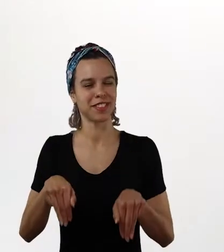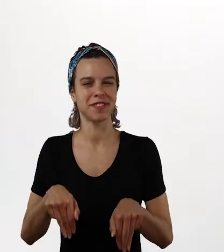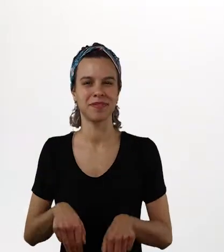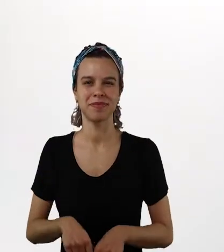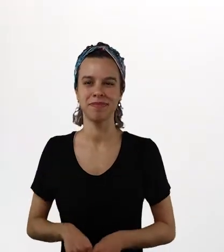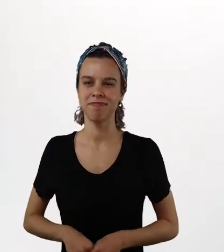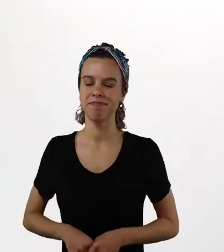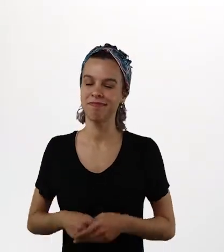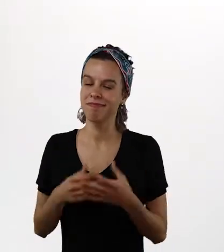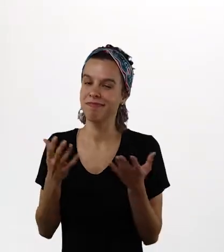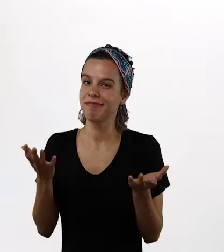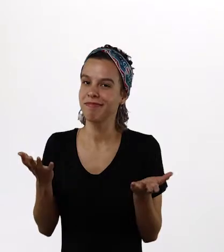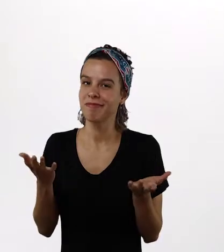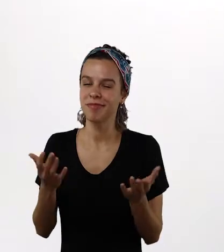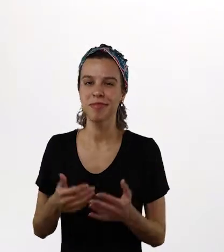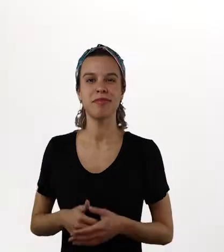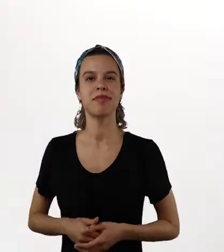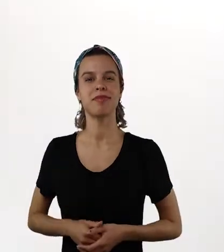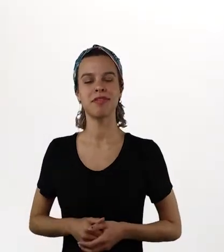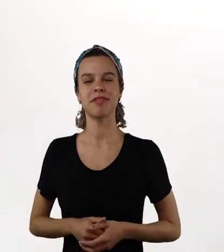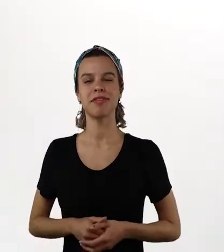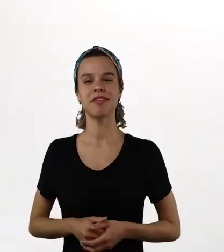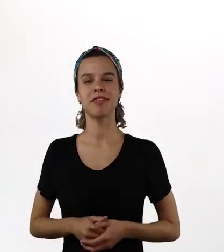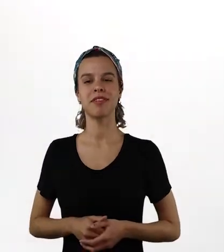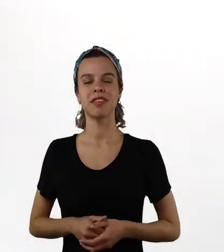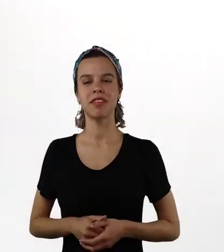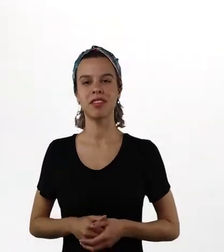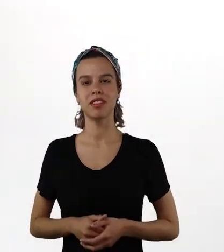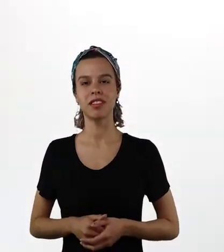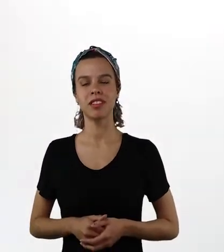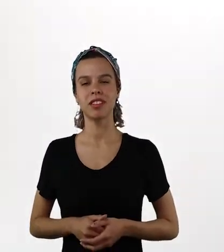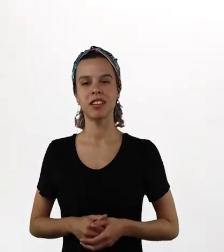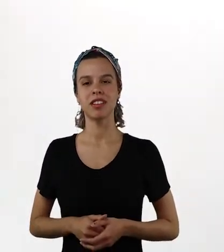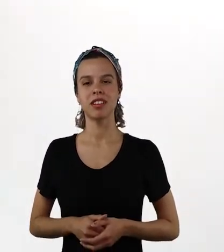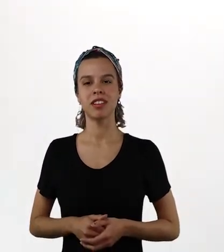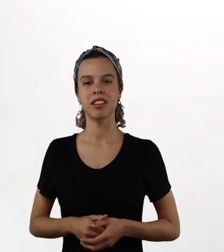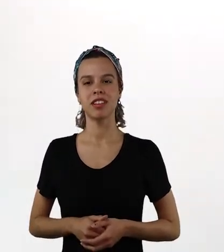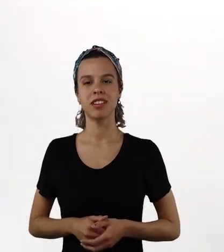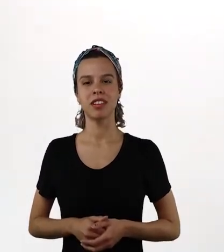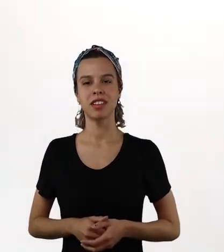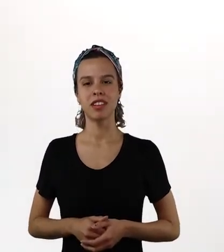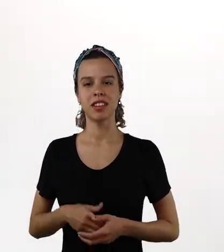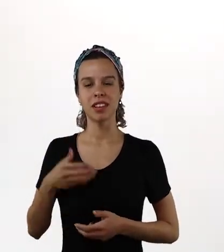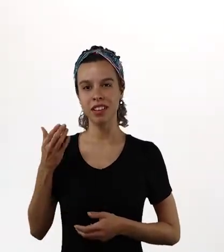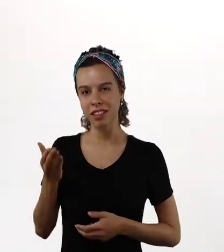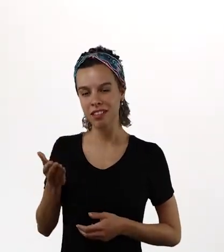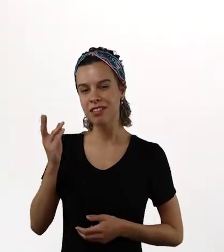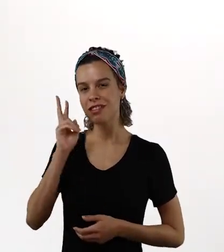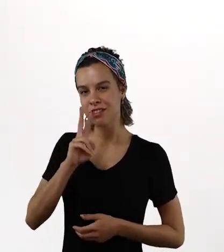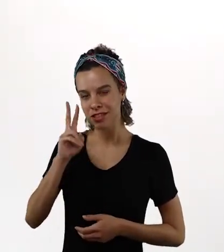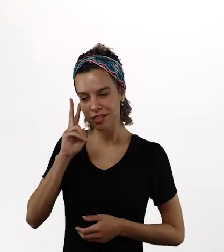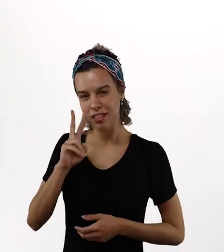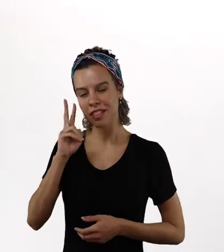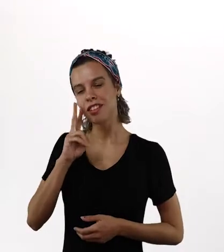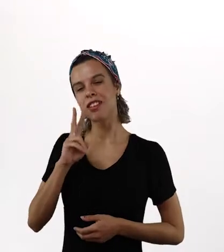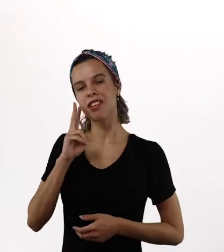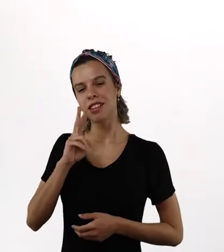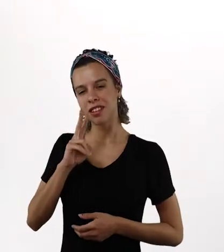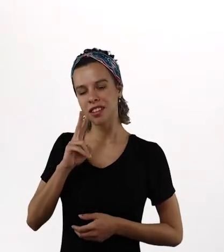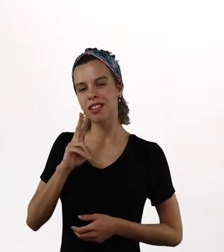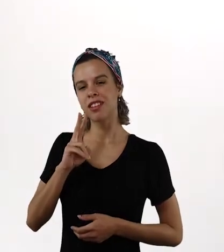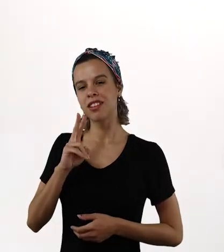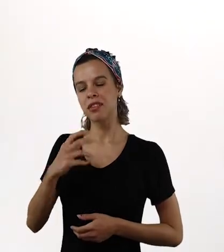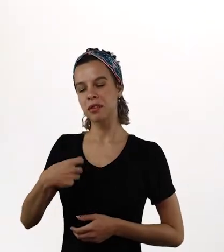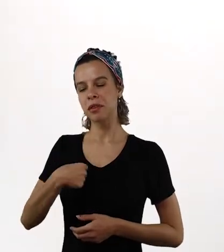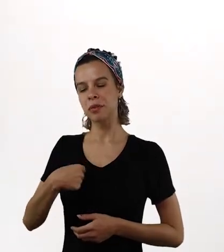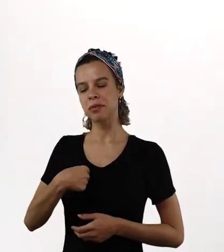Fim. Bom, como essa é uma das histórias que também